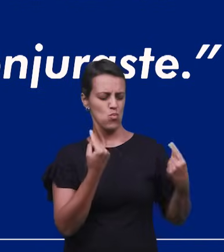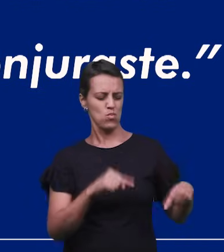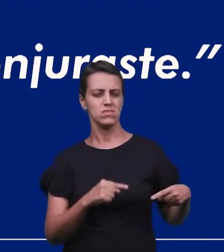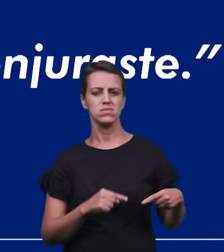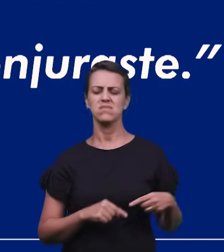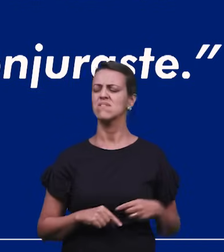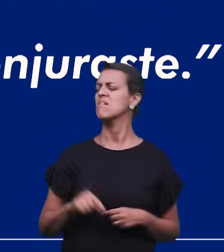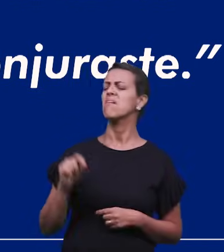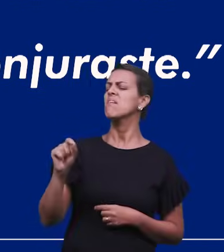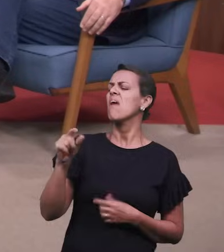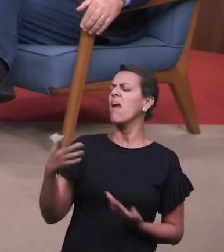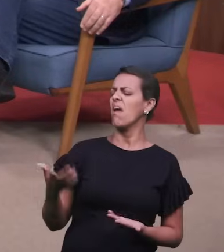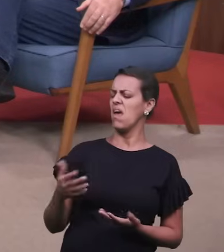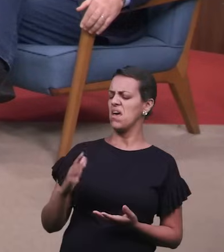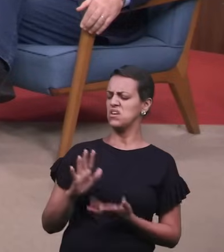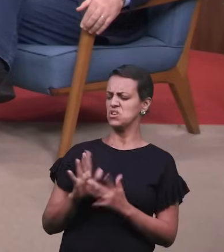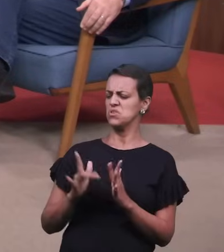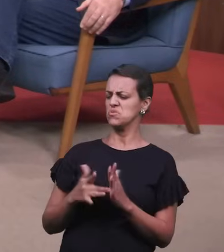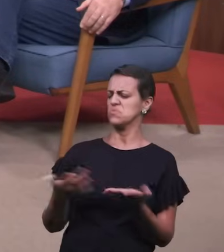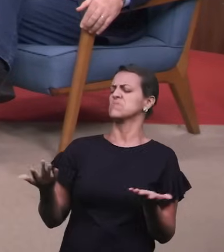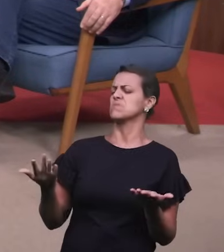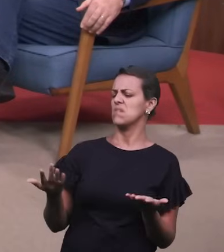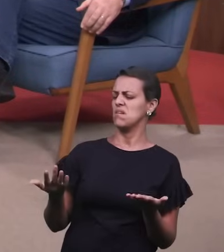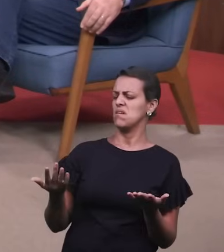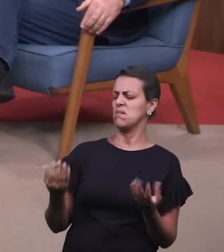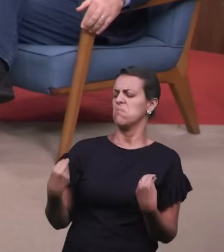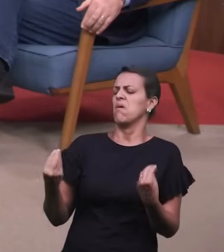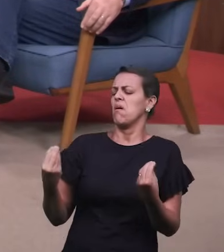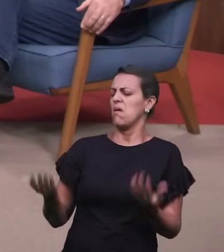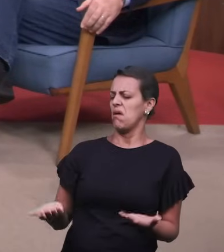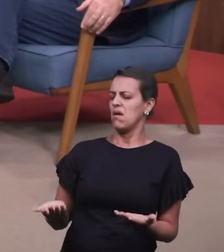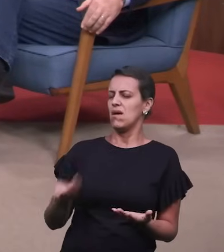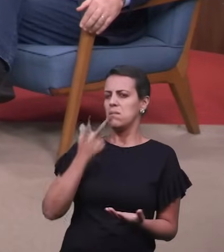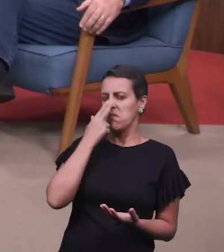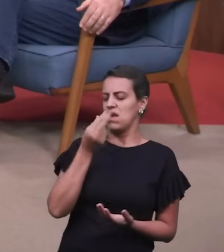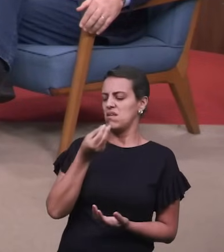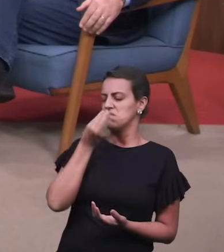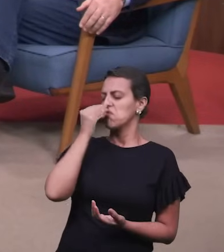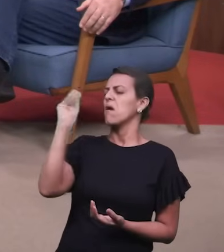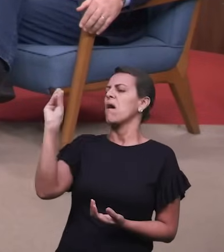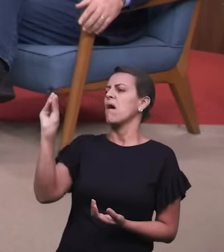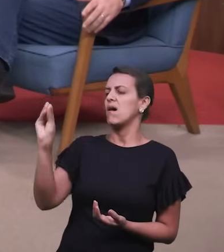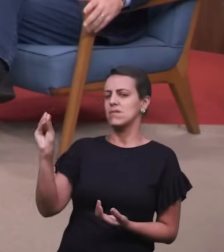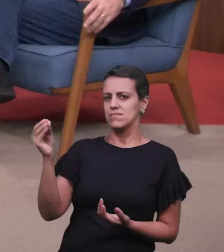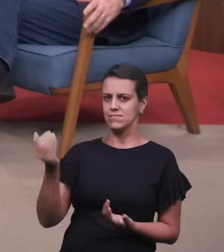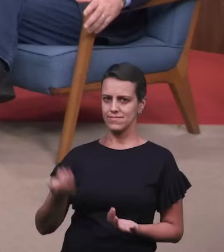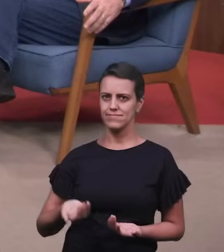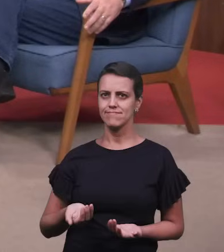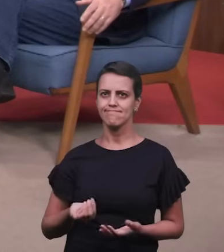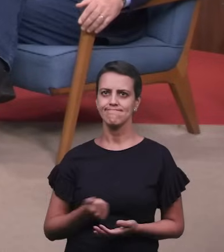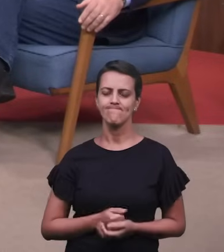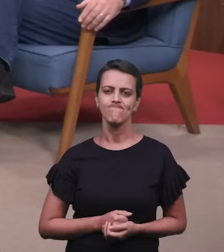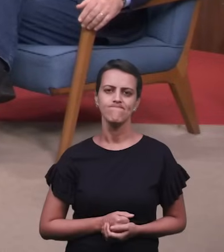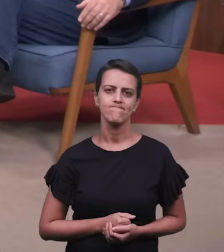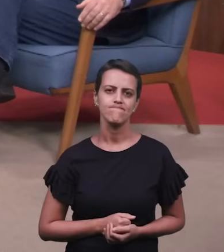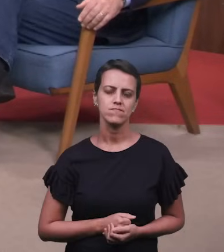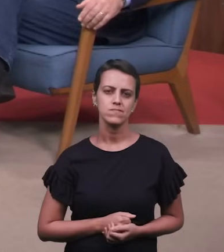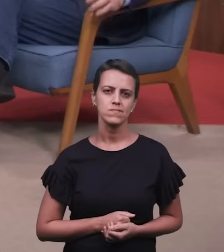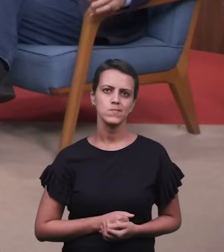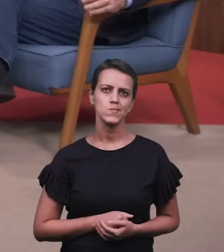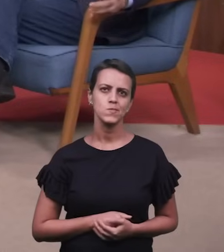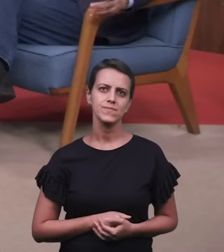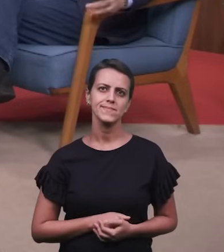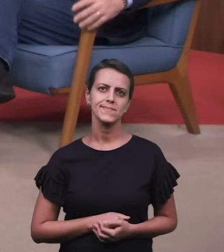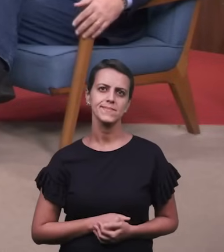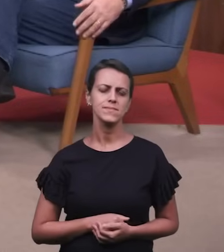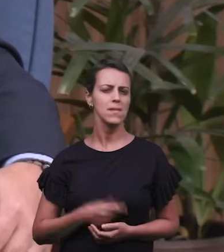oposição. Que amor desprezo, é esse? É o desprezo. É isso mesmo. Né? E interessante, e acho que você, Sérgio, tocou no assunto